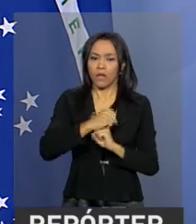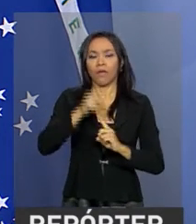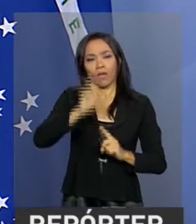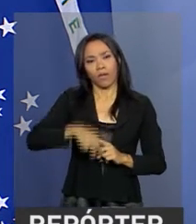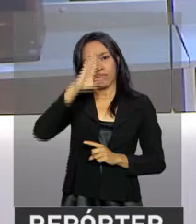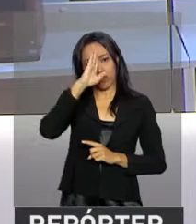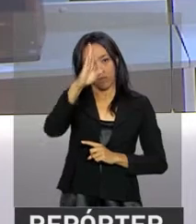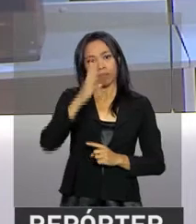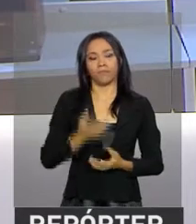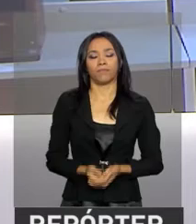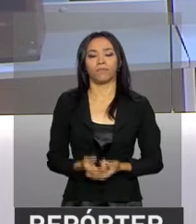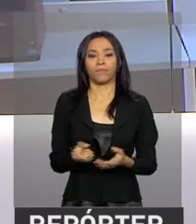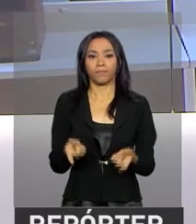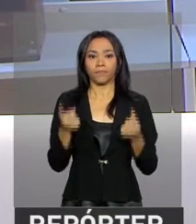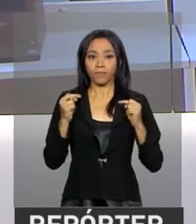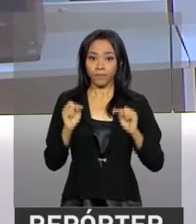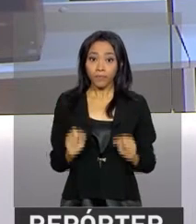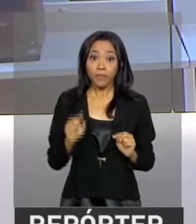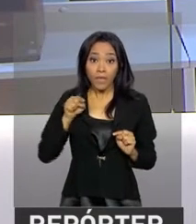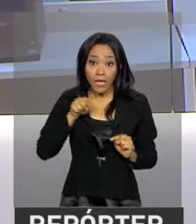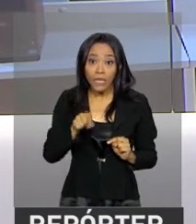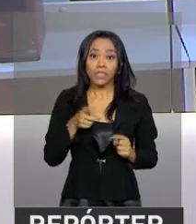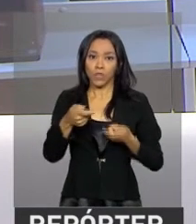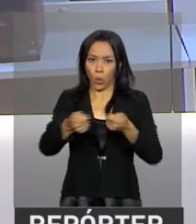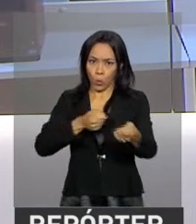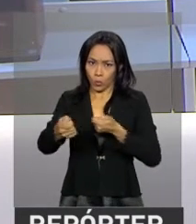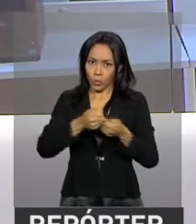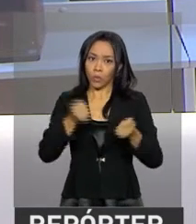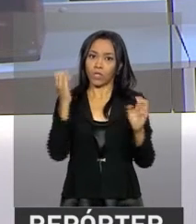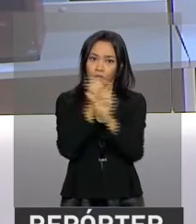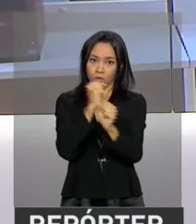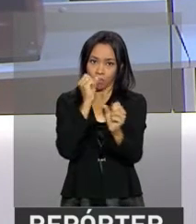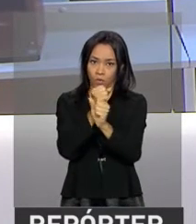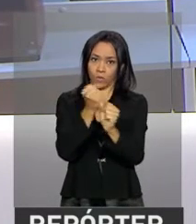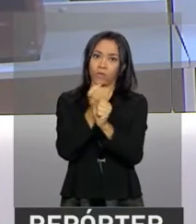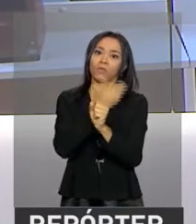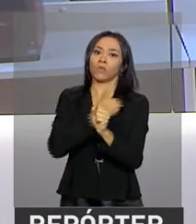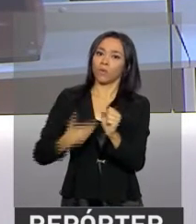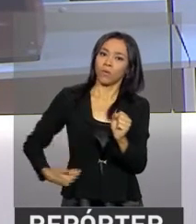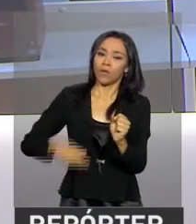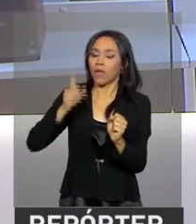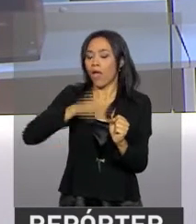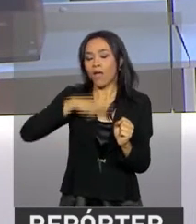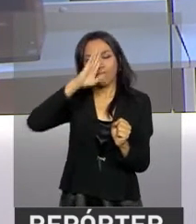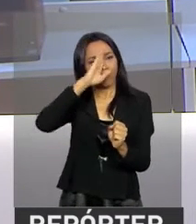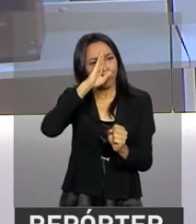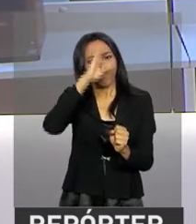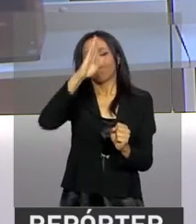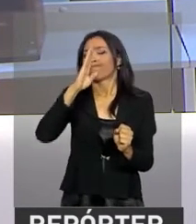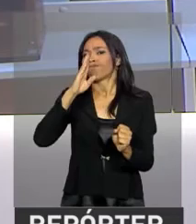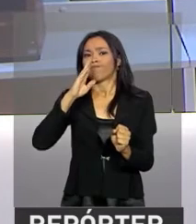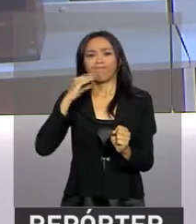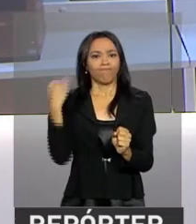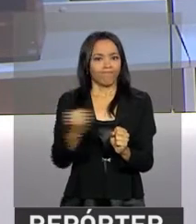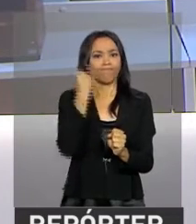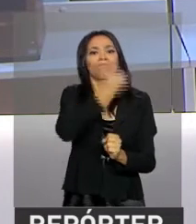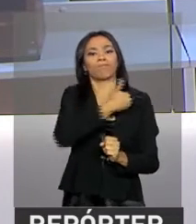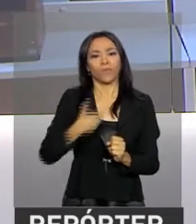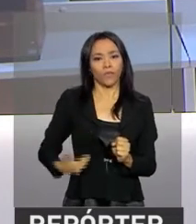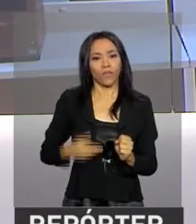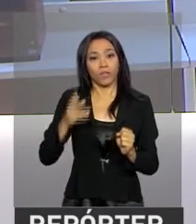prioridades e esse controle nas contas públicas é considerado fundamental pelo governo para o brasil